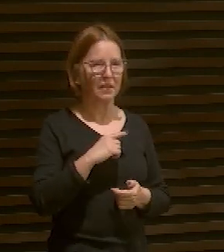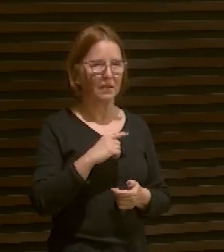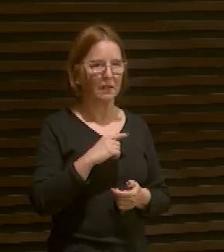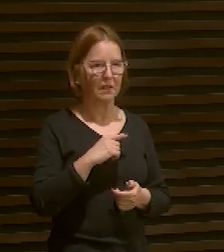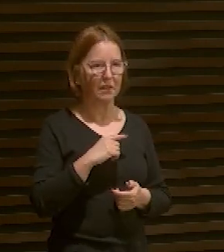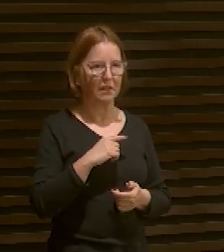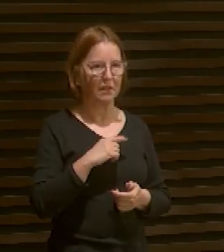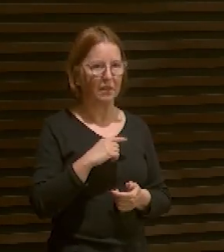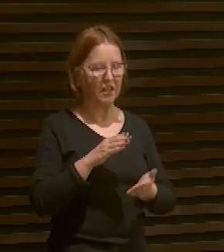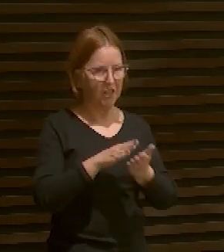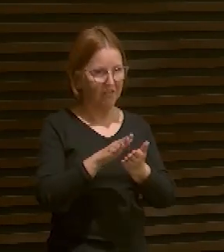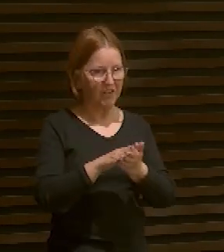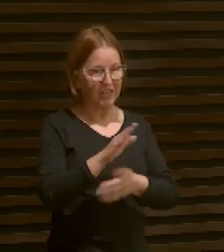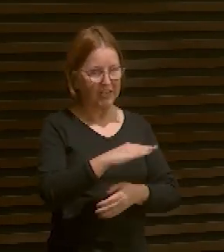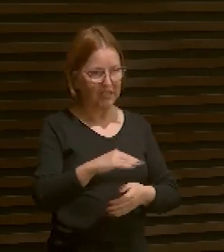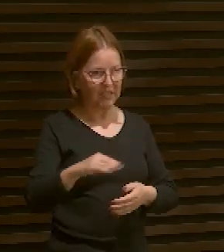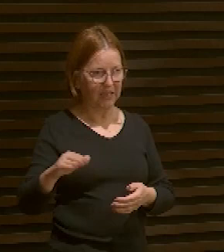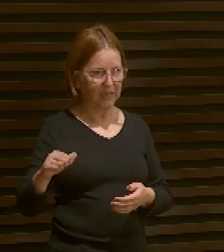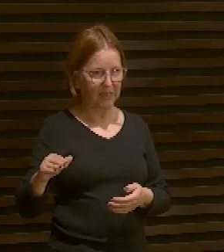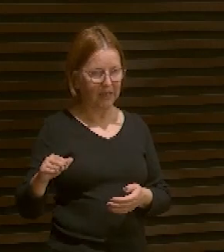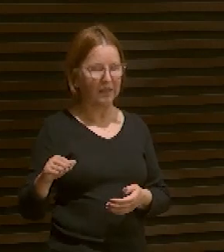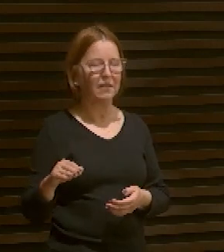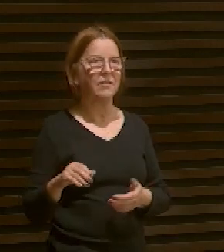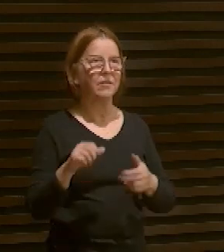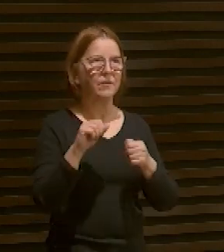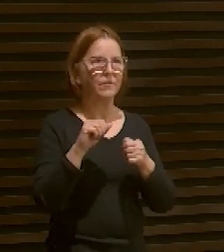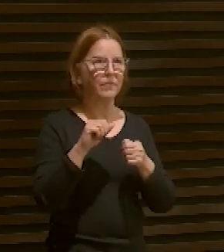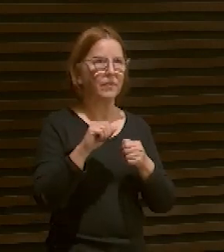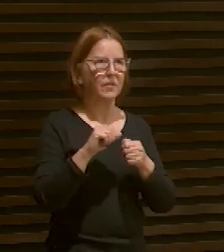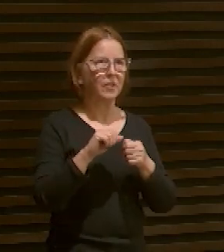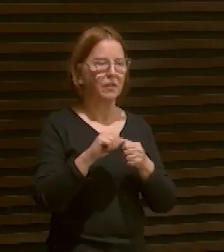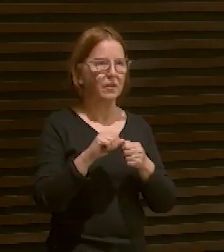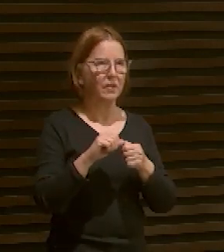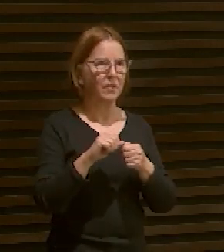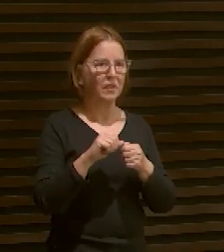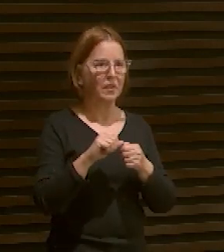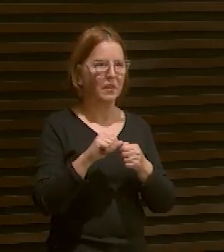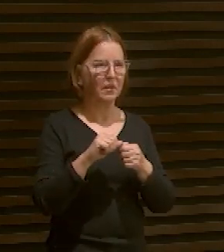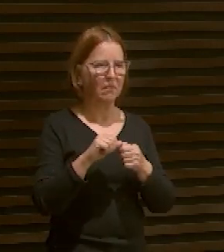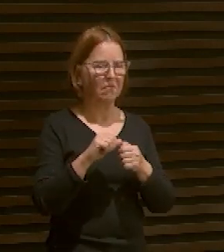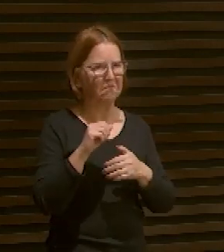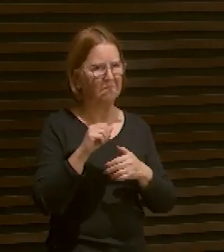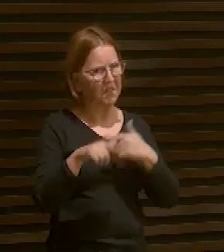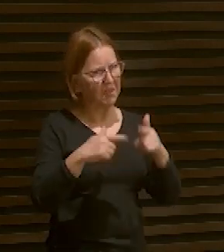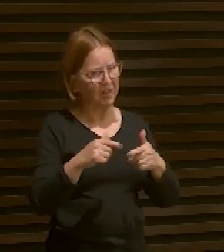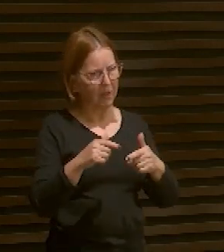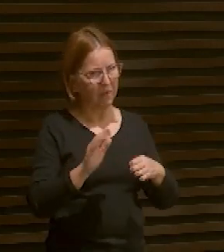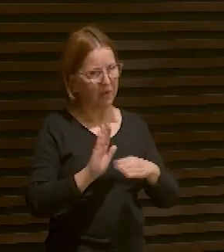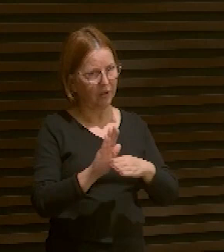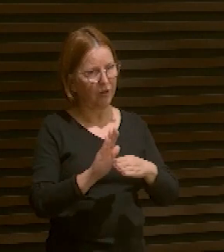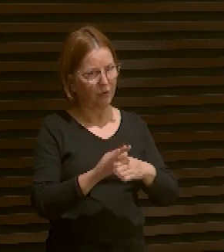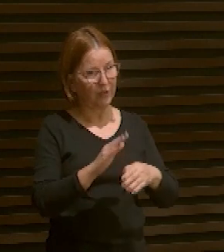em crianças, de fazer algumas coisas em prol das crianças, e ele tem